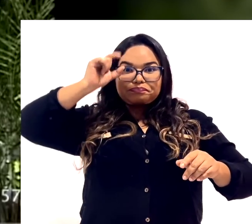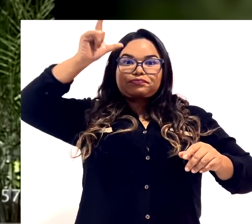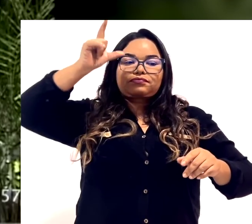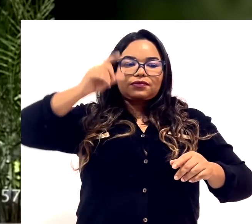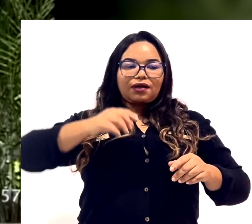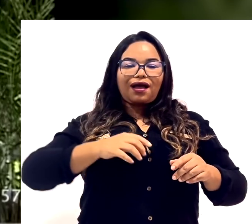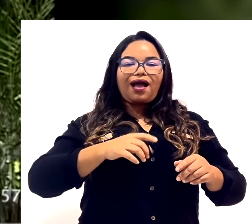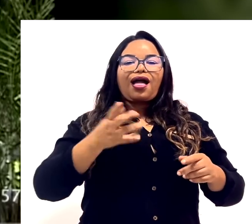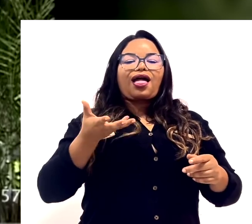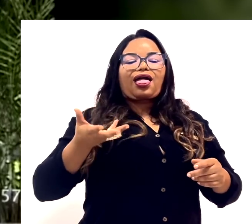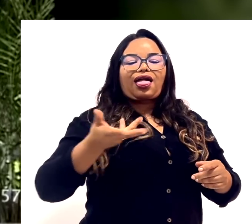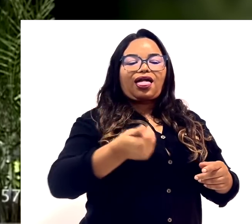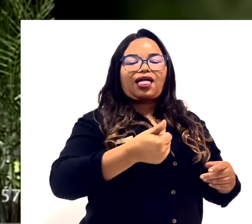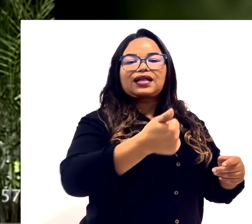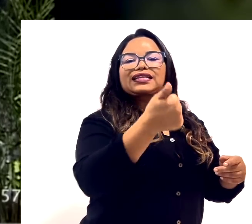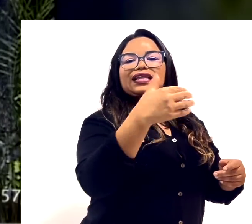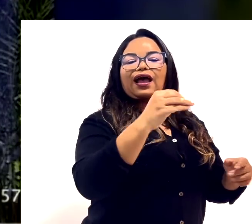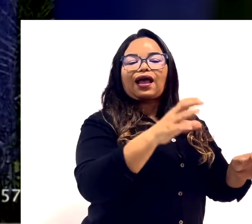correto?